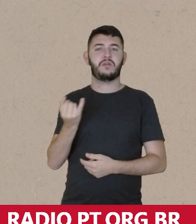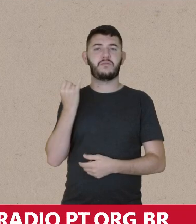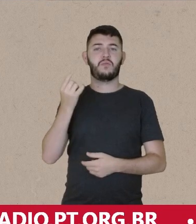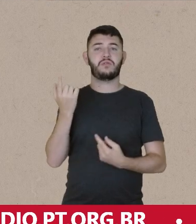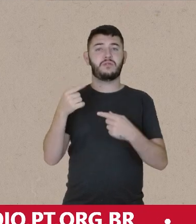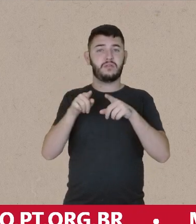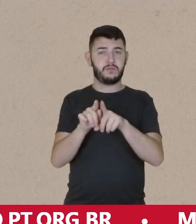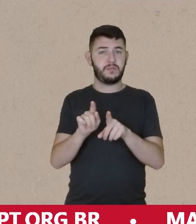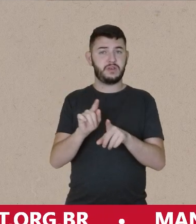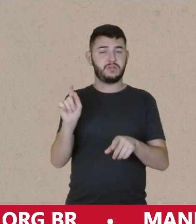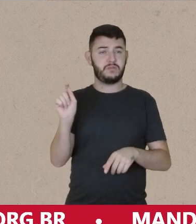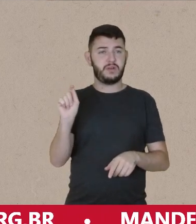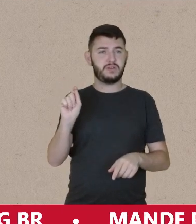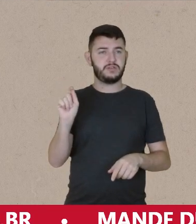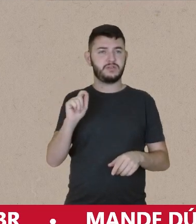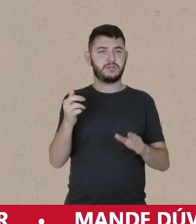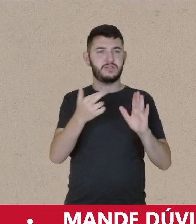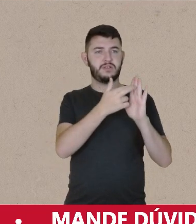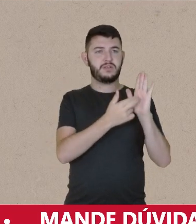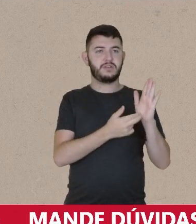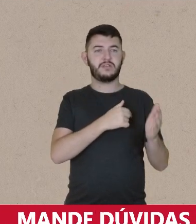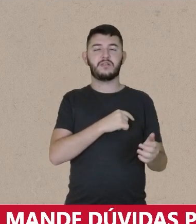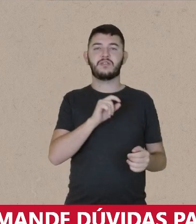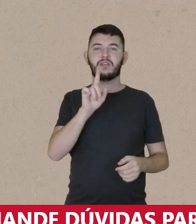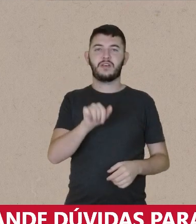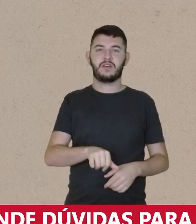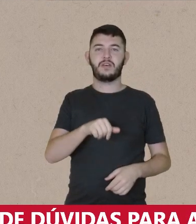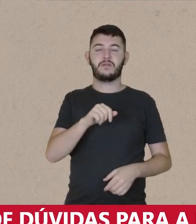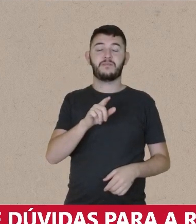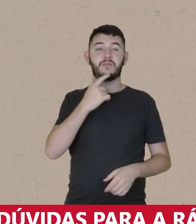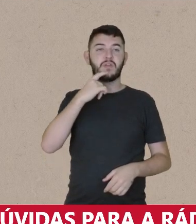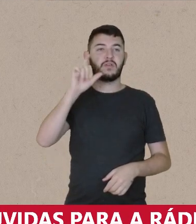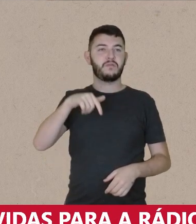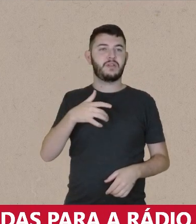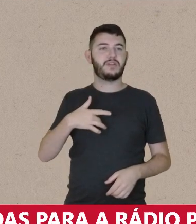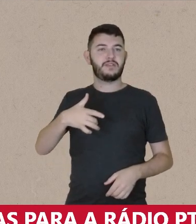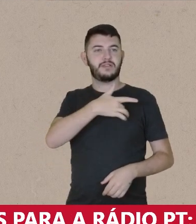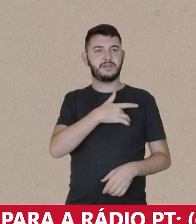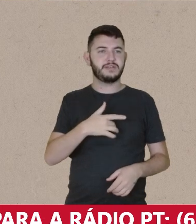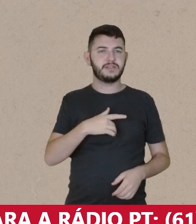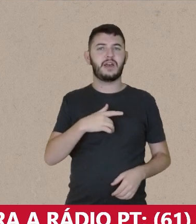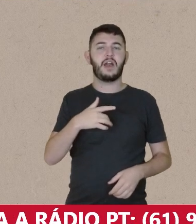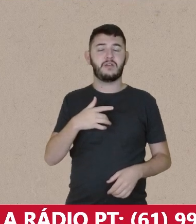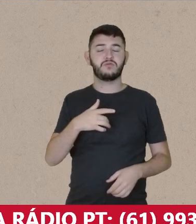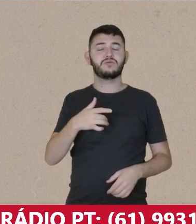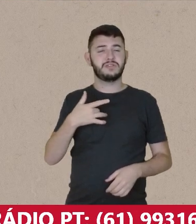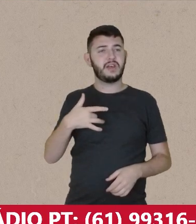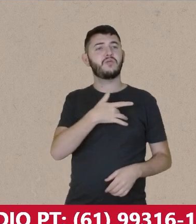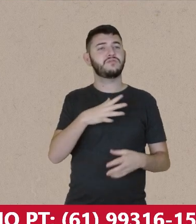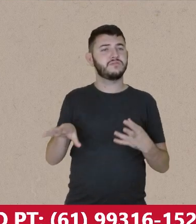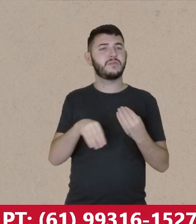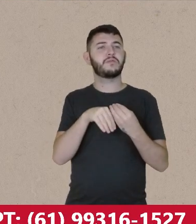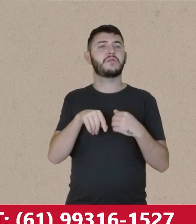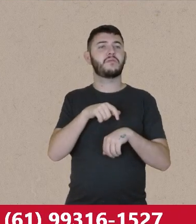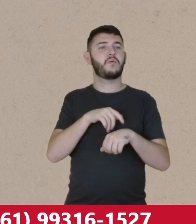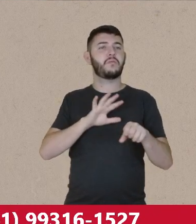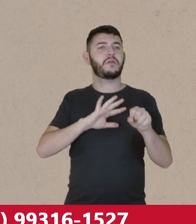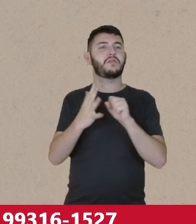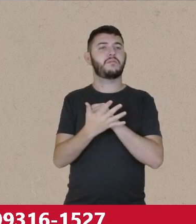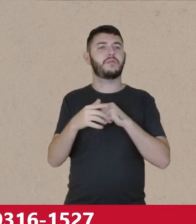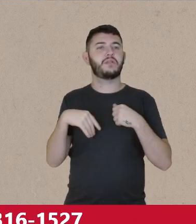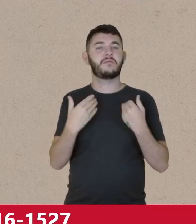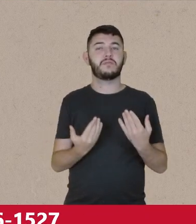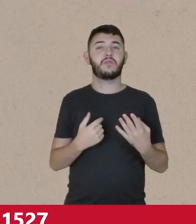agência que regula os planos de saúde, a saúde suplementar, no momento de pandemia. Então, as outras